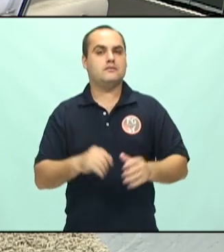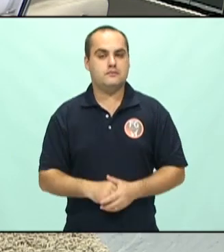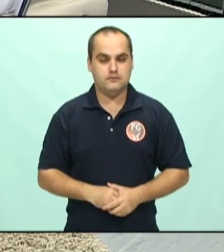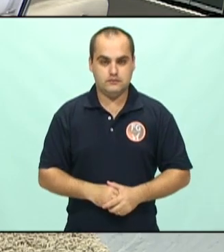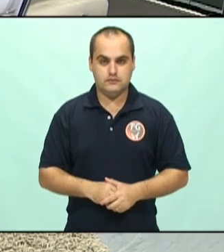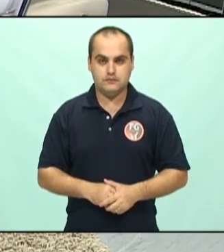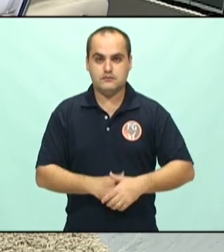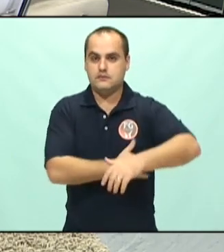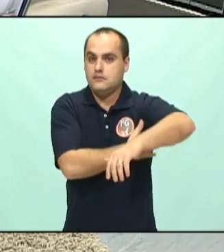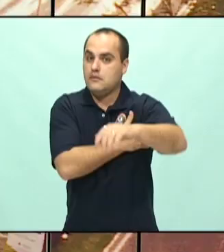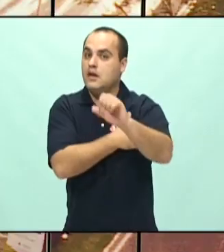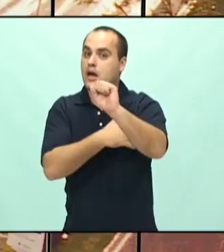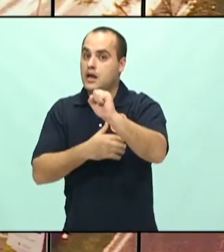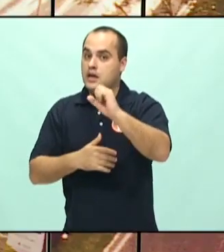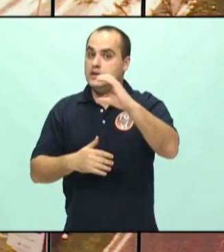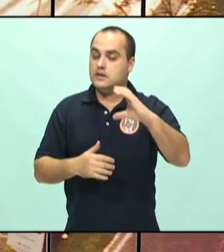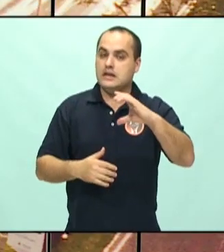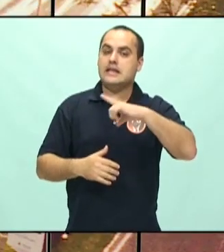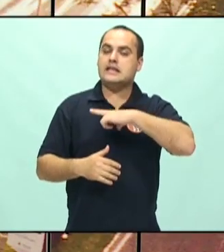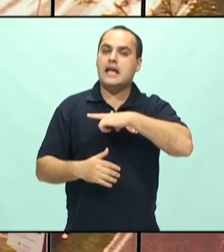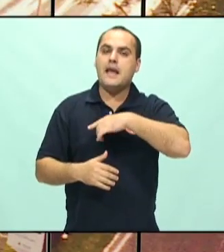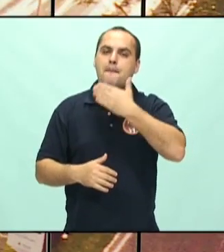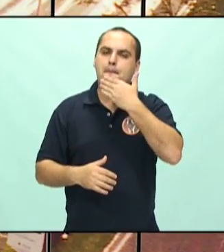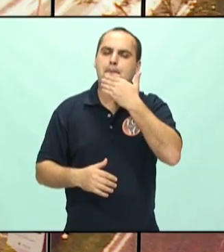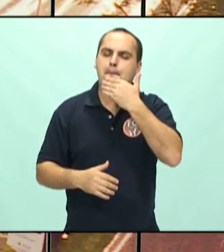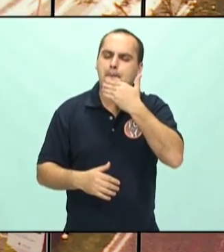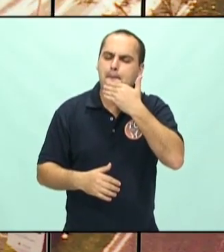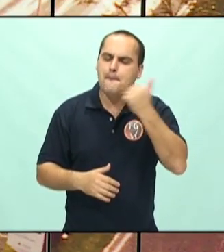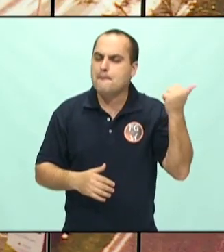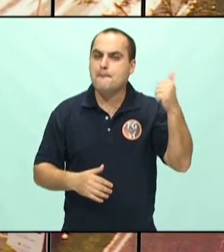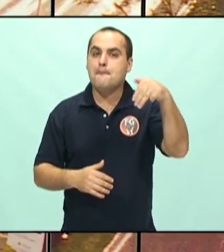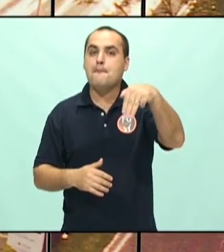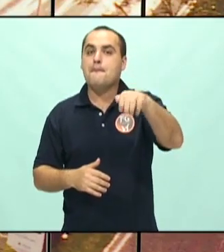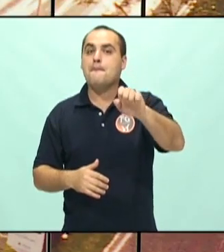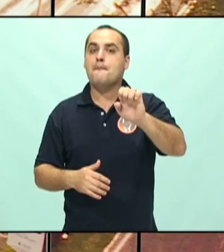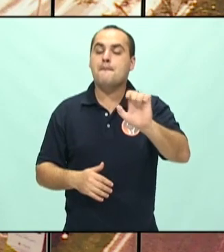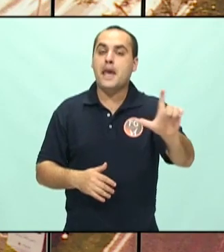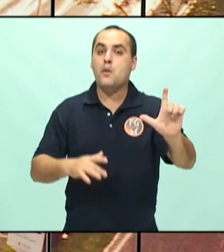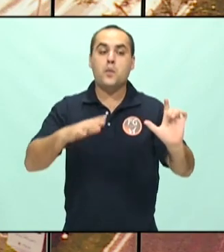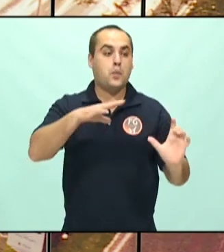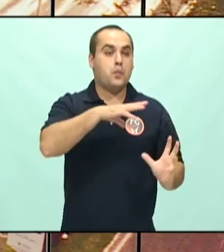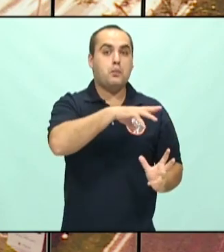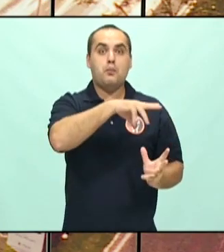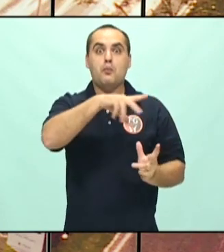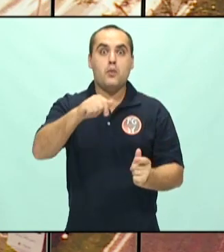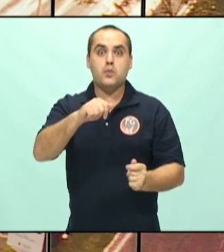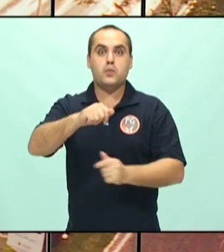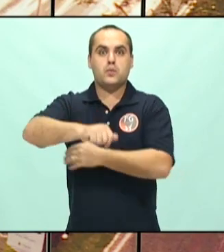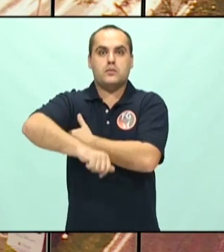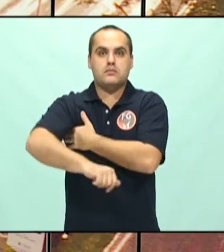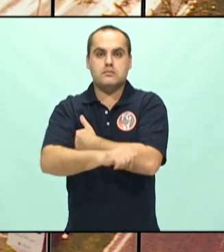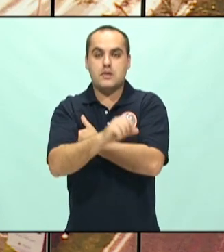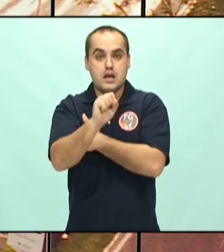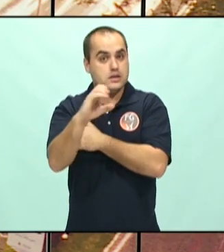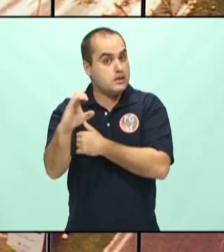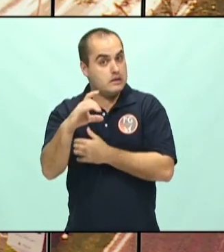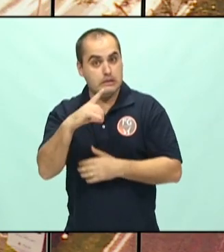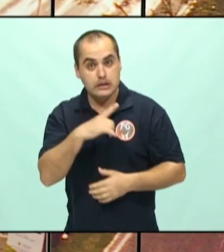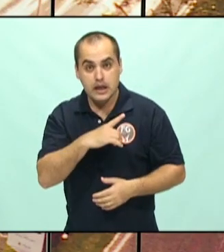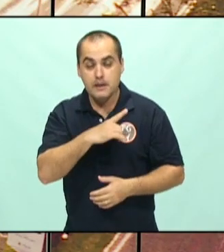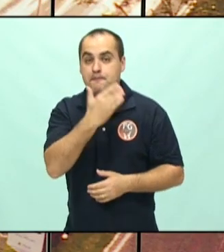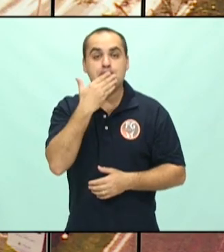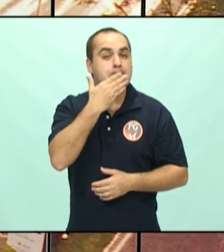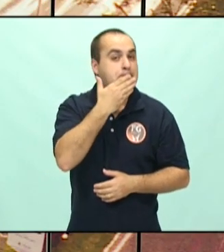catarina tem o melhor mel do mundo ela recebeu o título de melhor